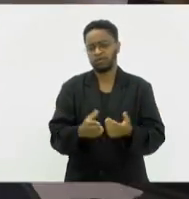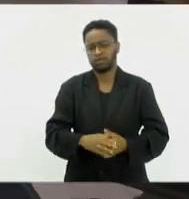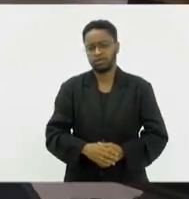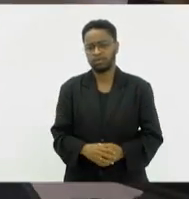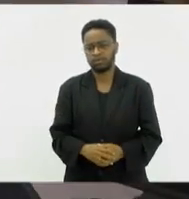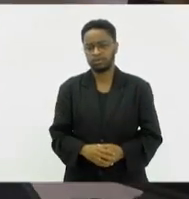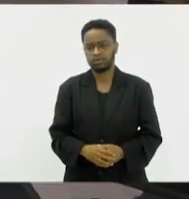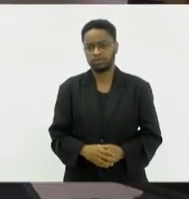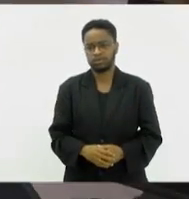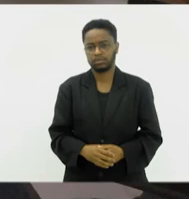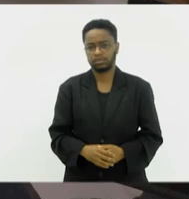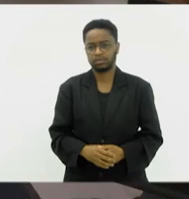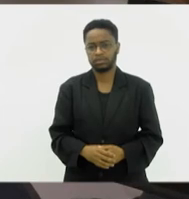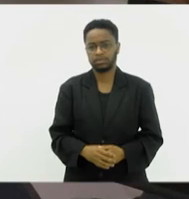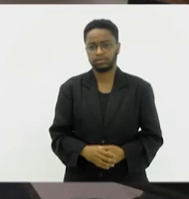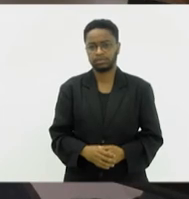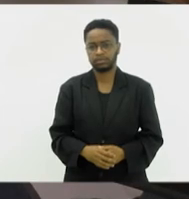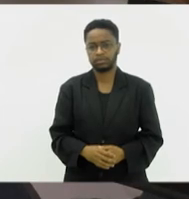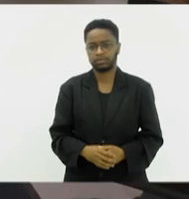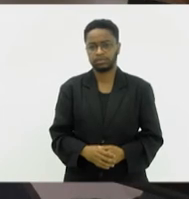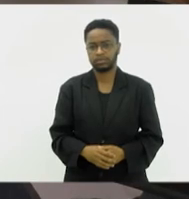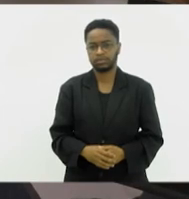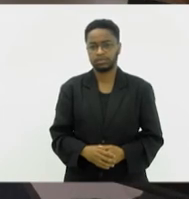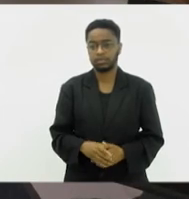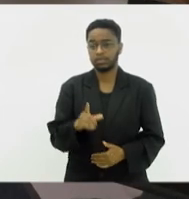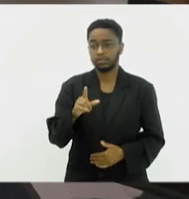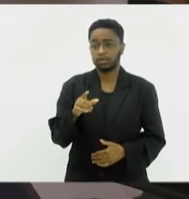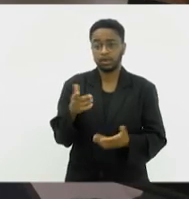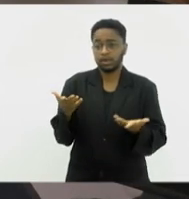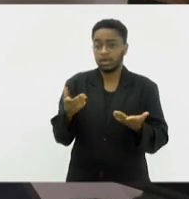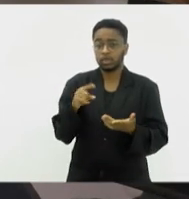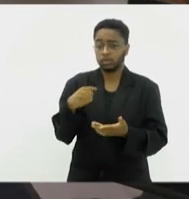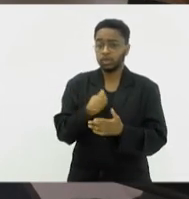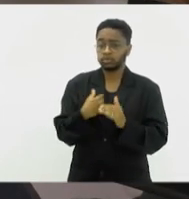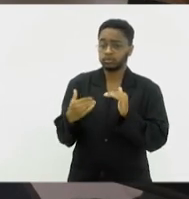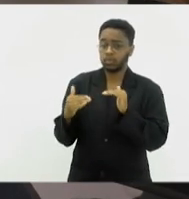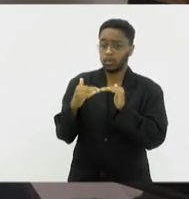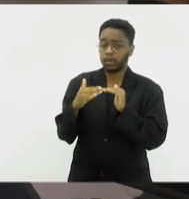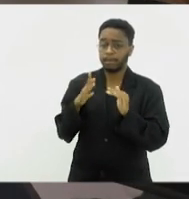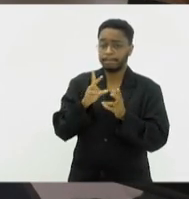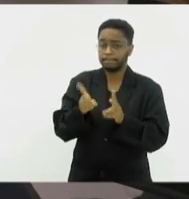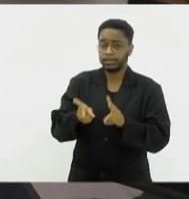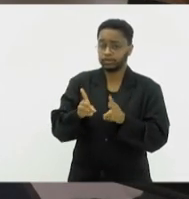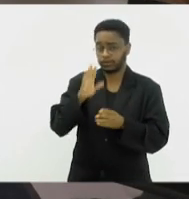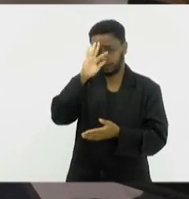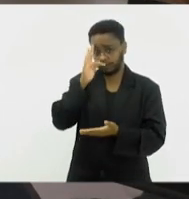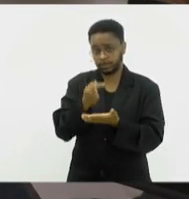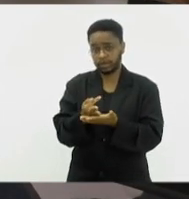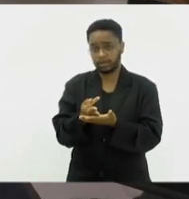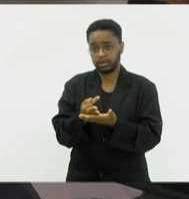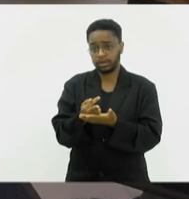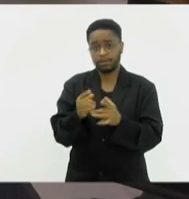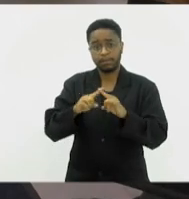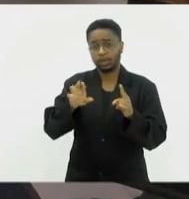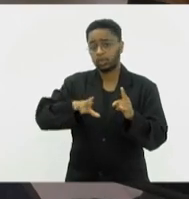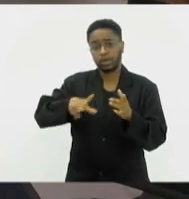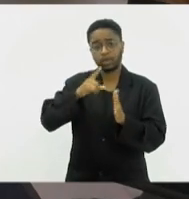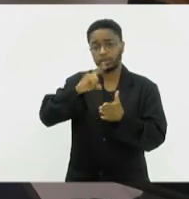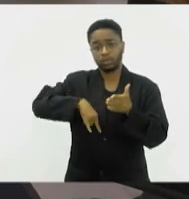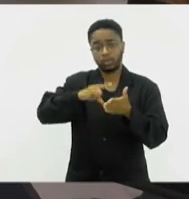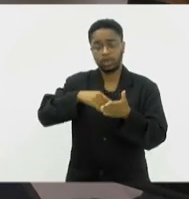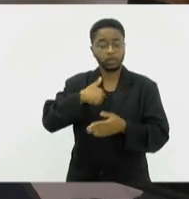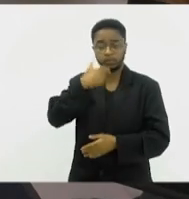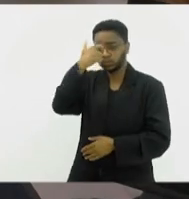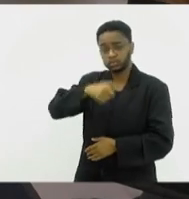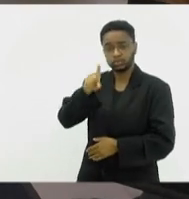se basear no entendimento da fé. A gente tem que se basear... Até porque a gente comunga da mesma fé. A minha também. Não é exatamente a minha. Eu não sou cristã.